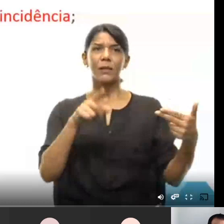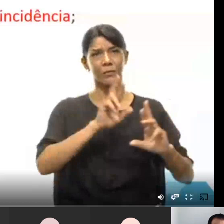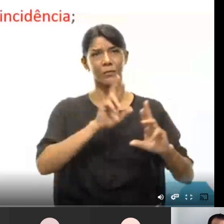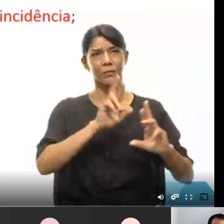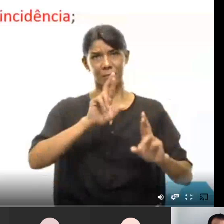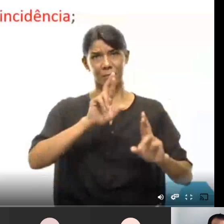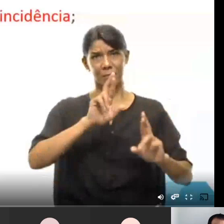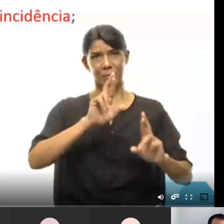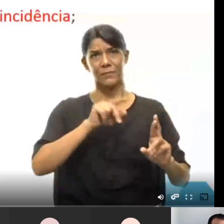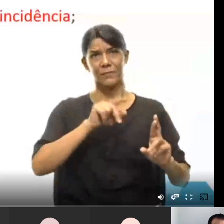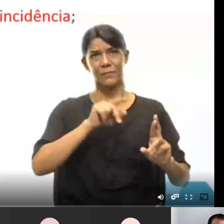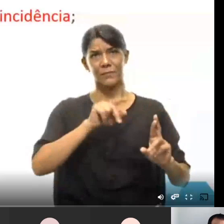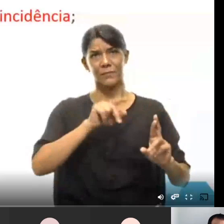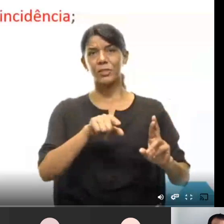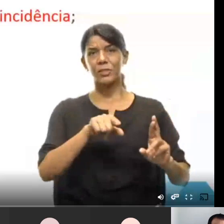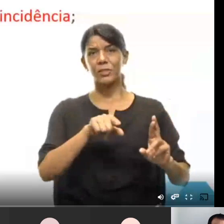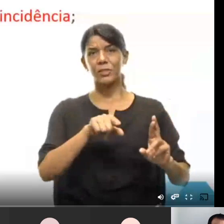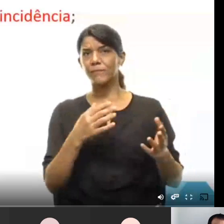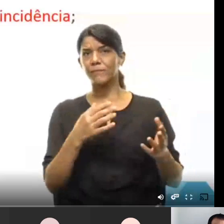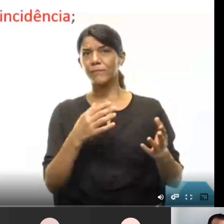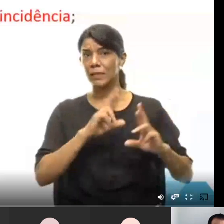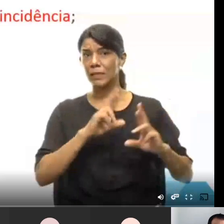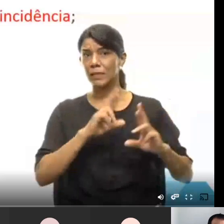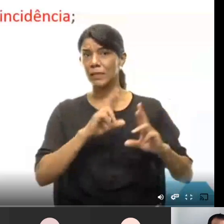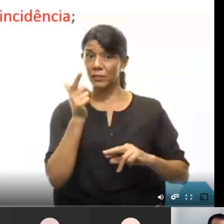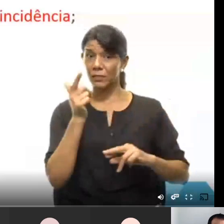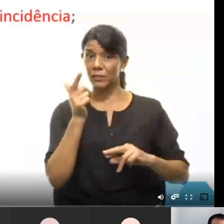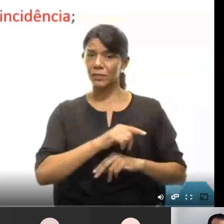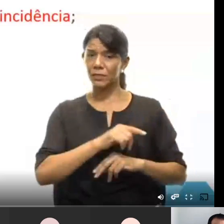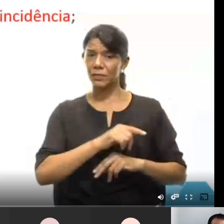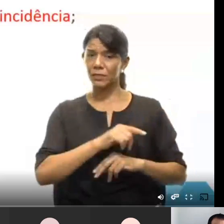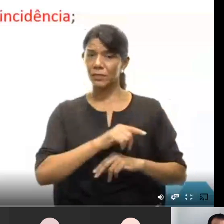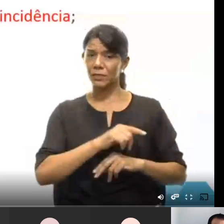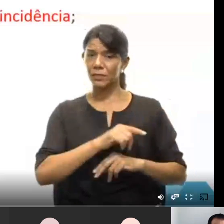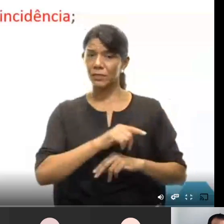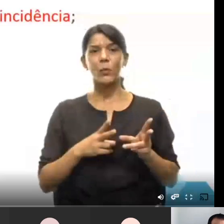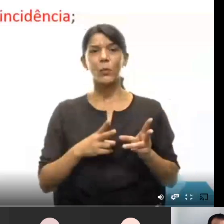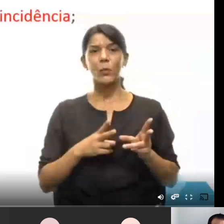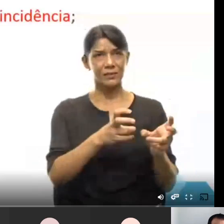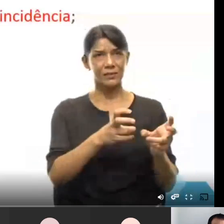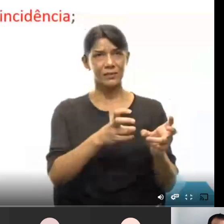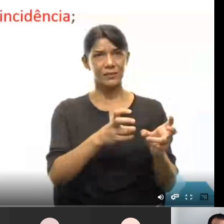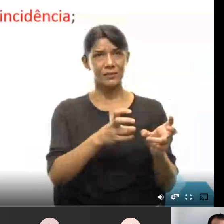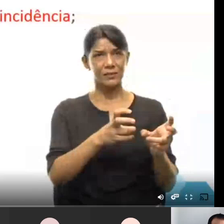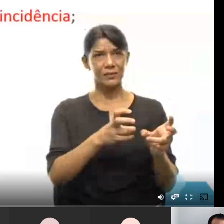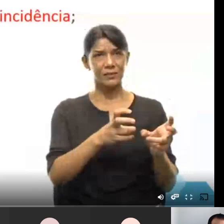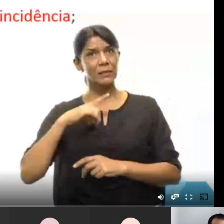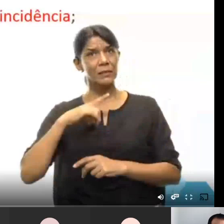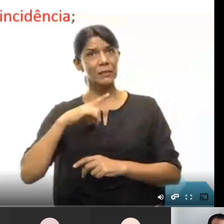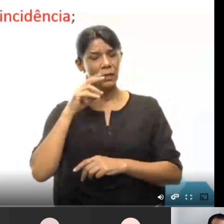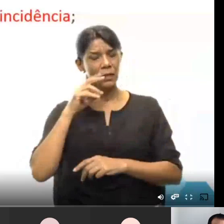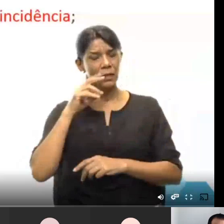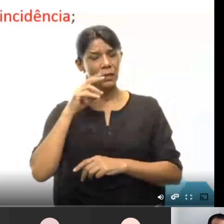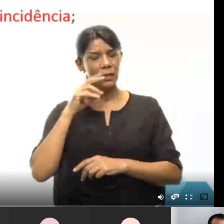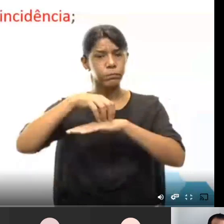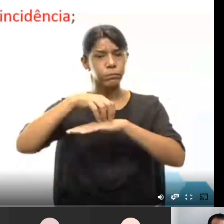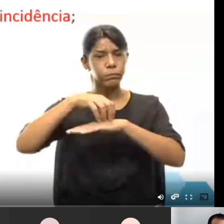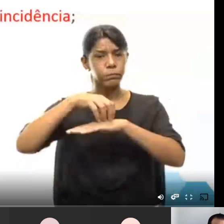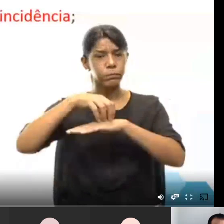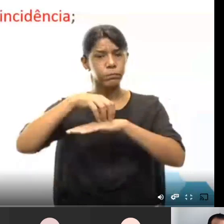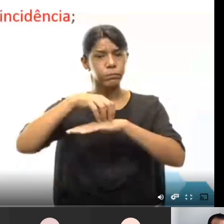tratamento de sucesso na prevenção do câncer. E se houverem marcadores tumorais,